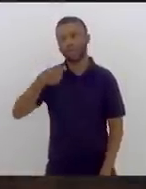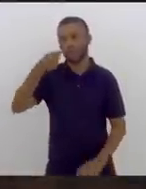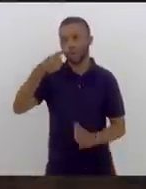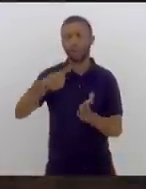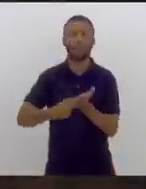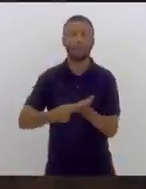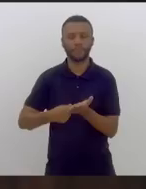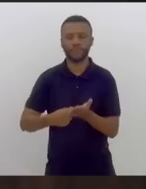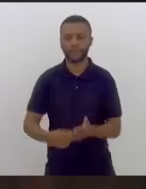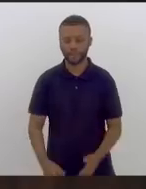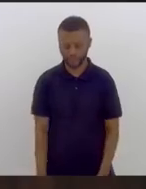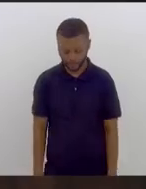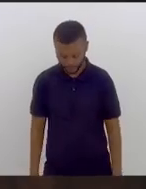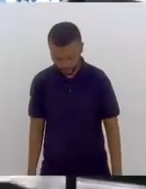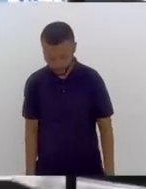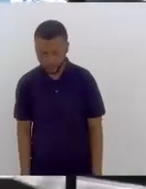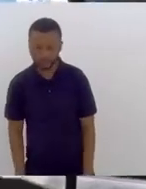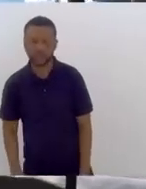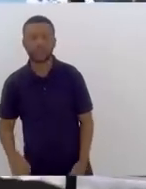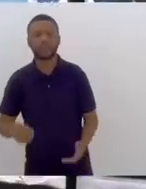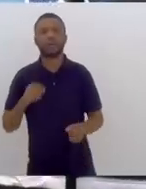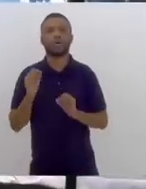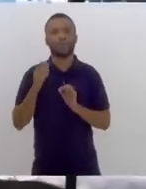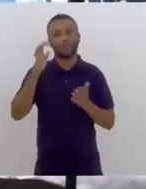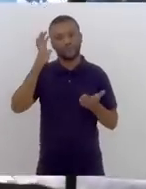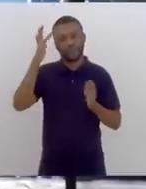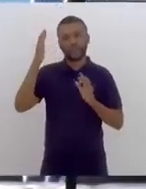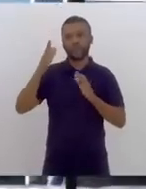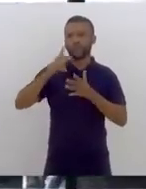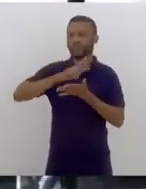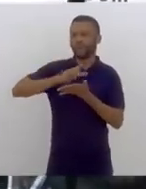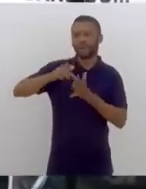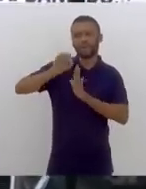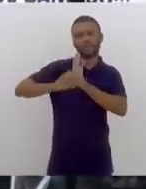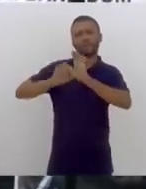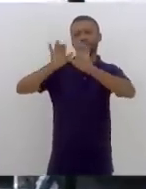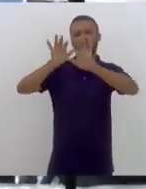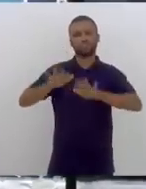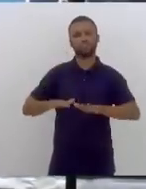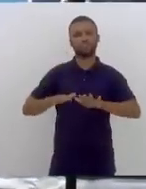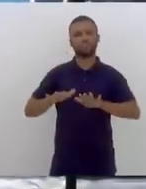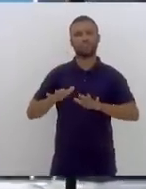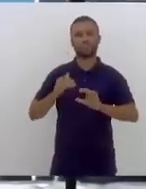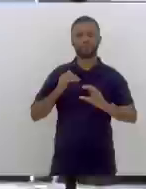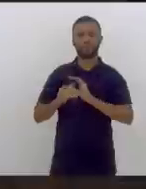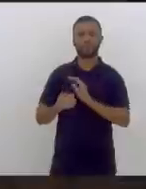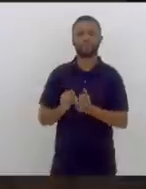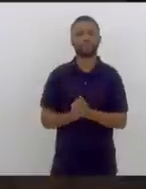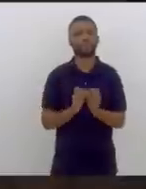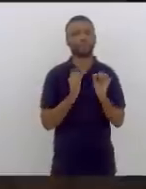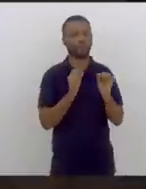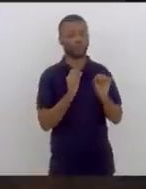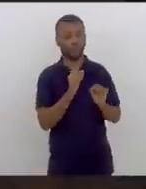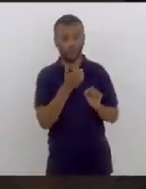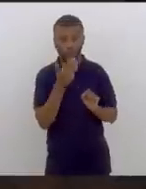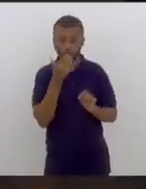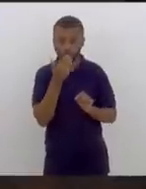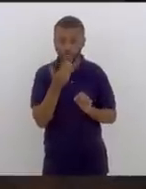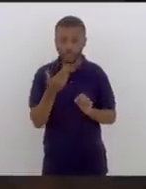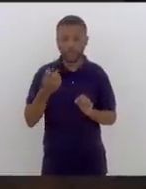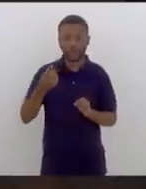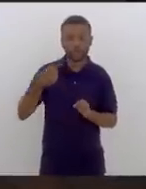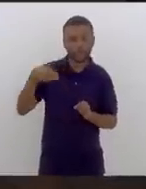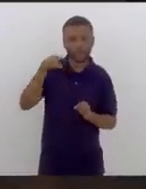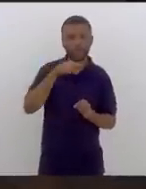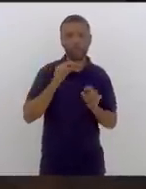que que foi decidido sobre os vários ofícios que o senhor encaminhou para ele tá Olha só eu queria só fazer um pedido a vocês